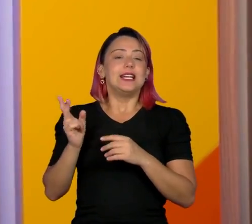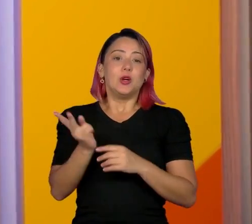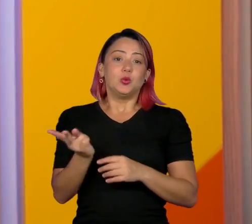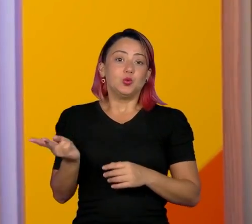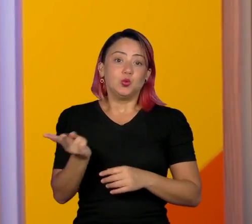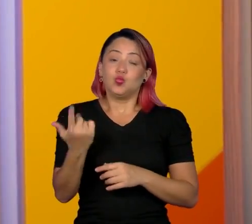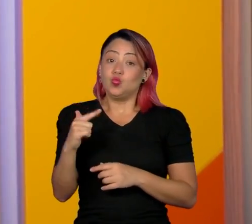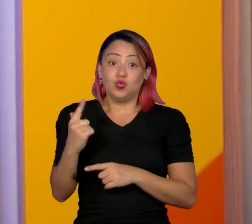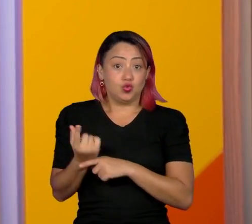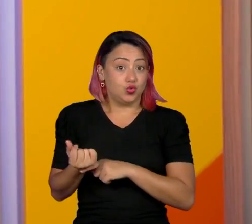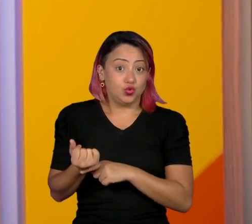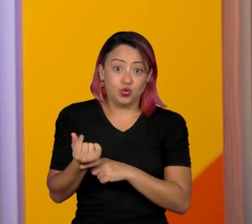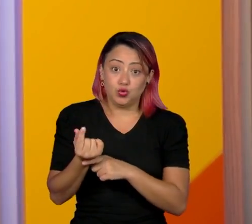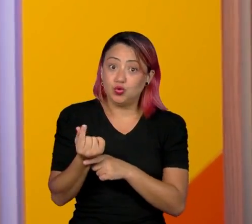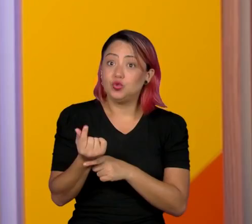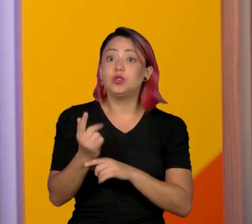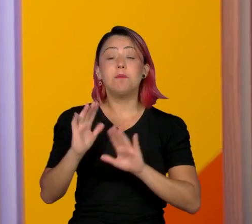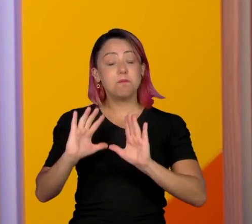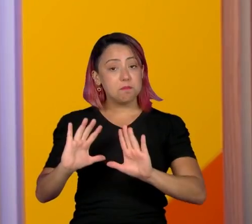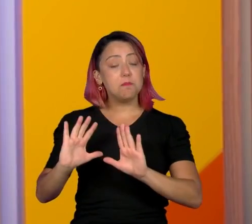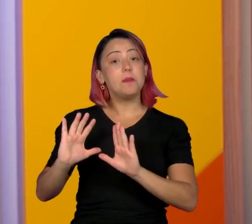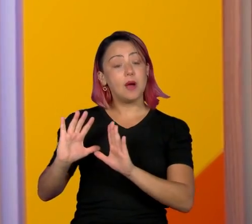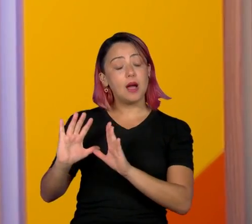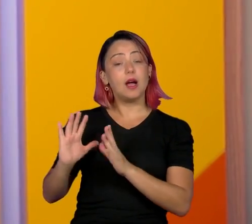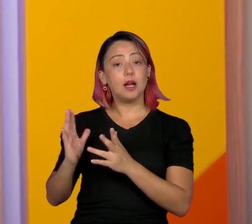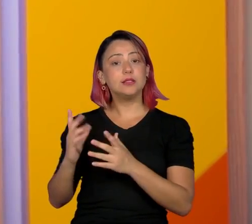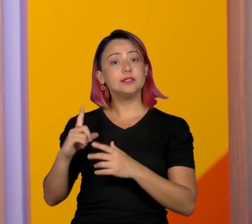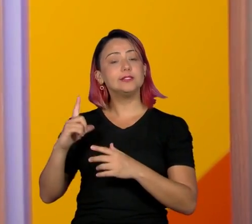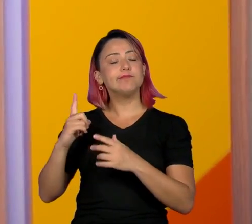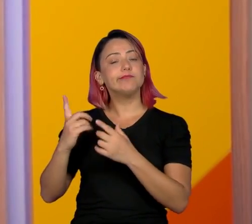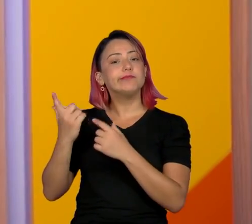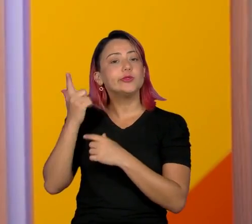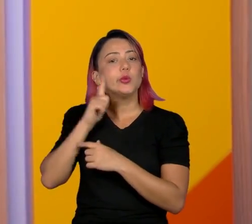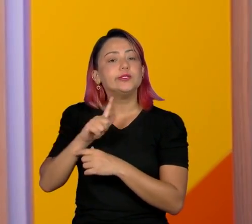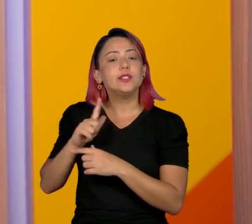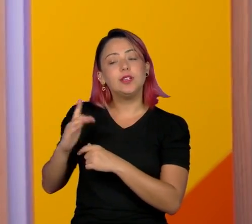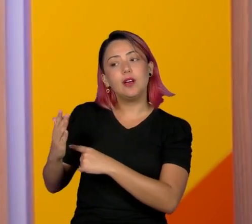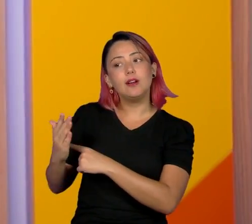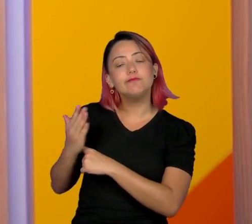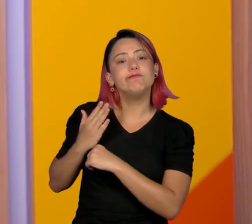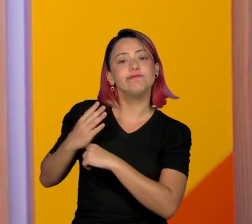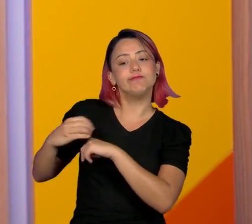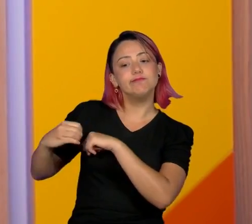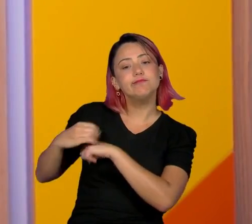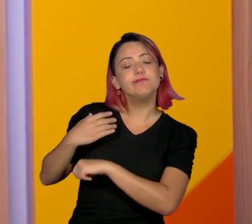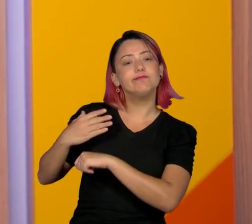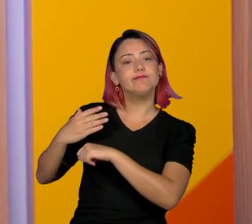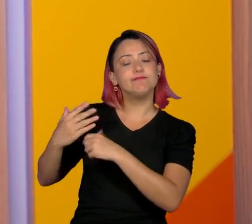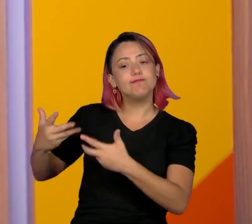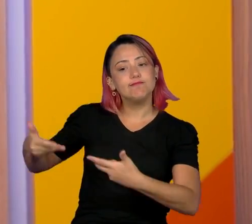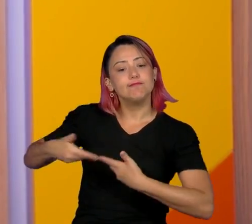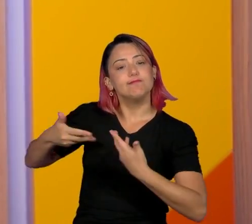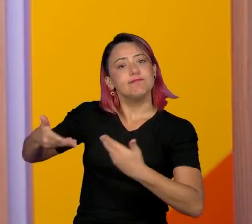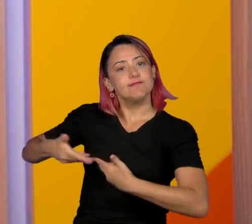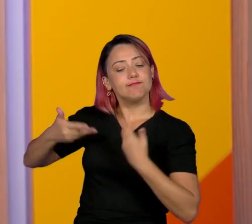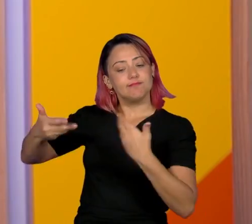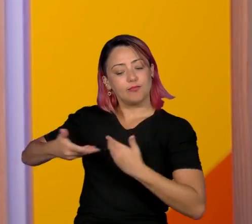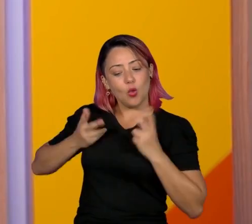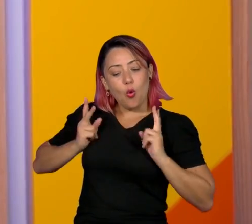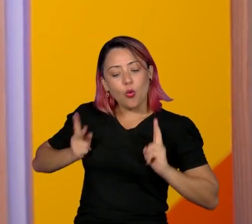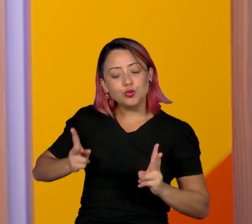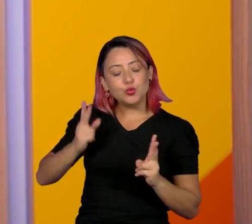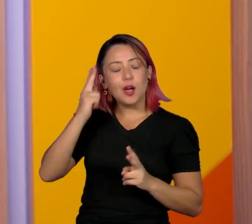terem dinheiro, eles tinham essa sutileza, essa delicadeza de conseguir manter em mim uma artista,